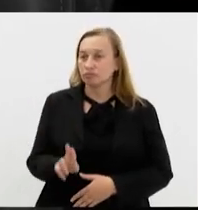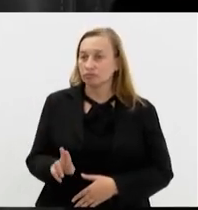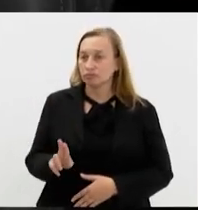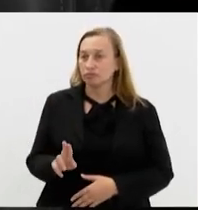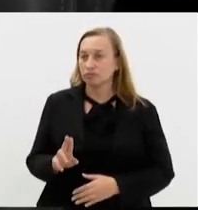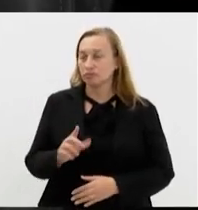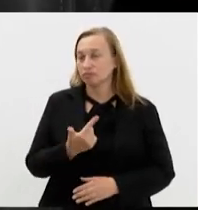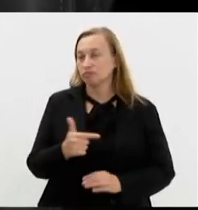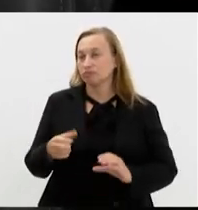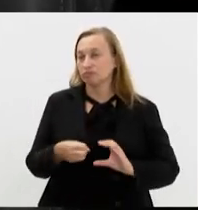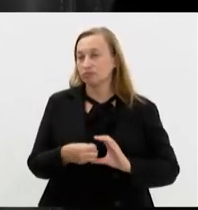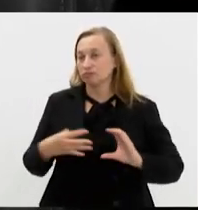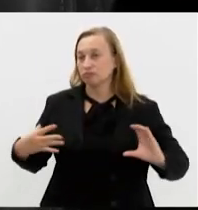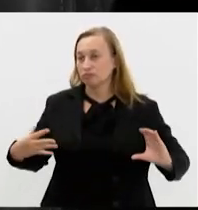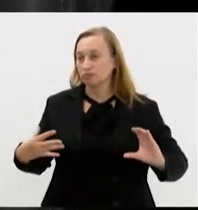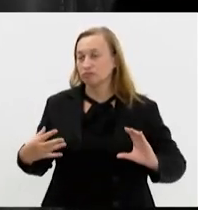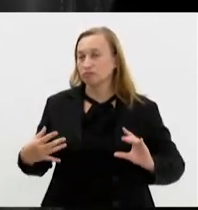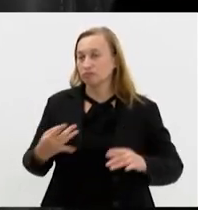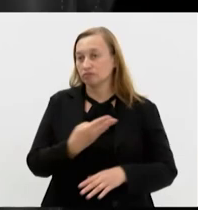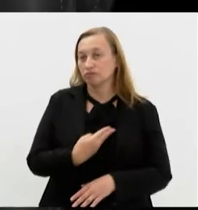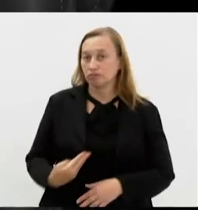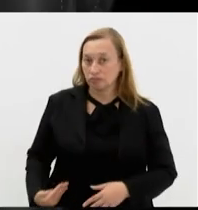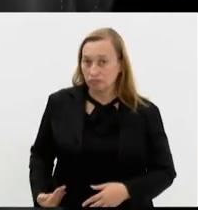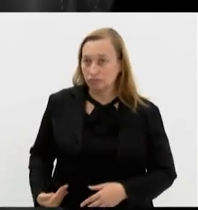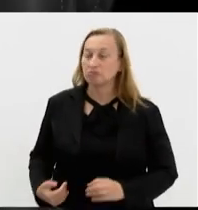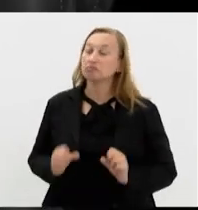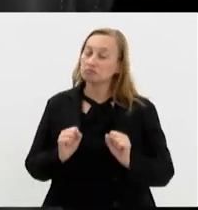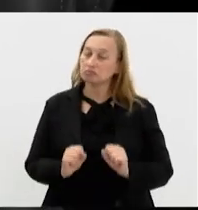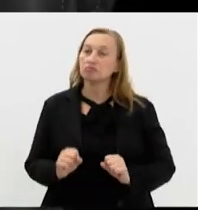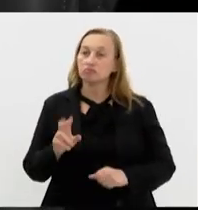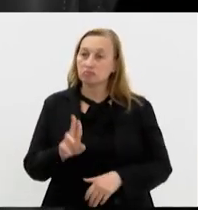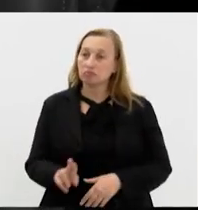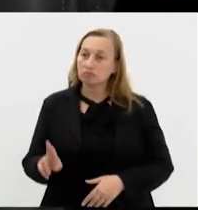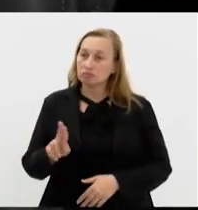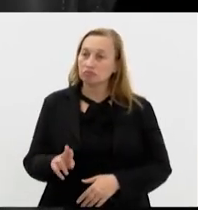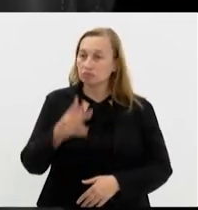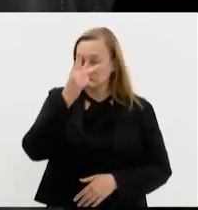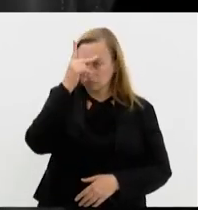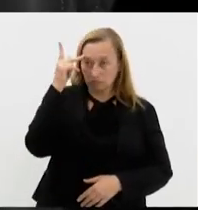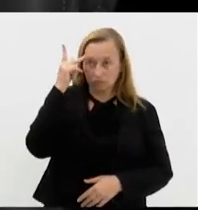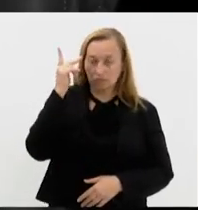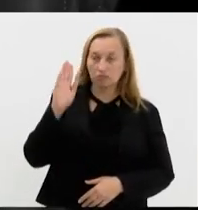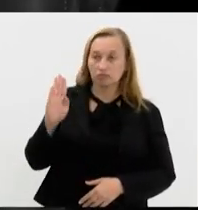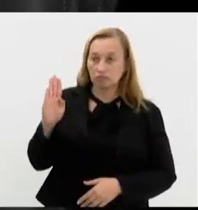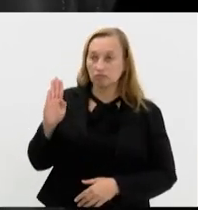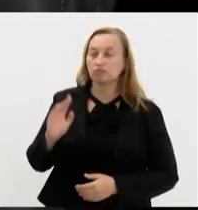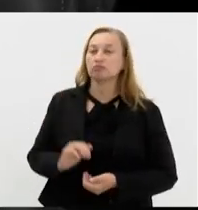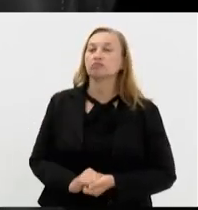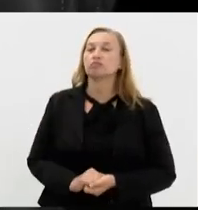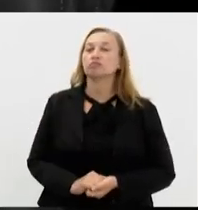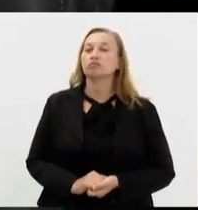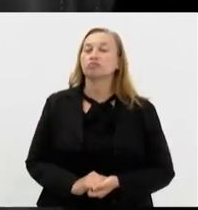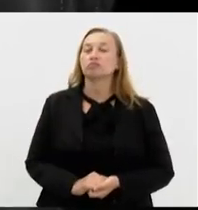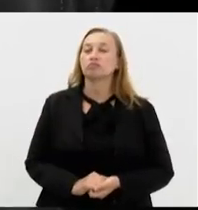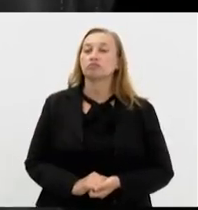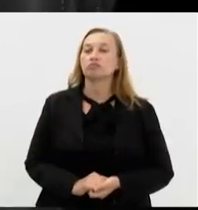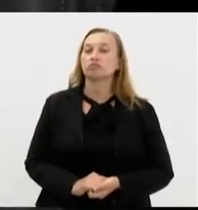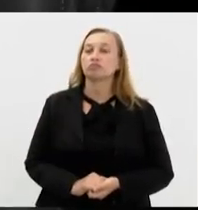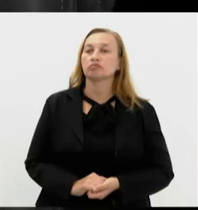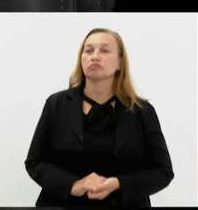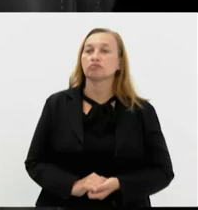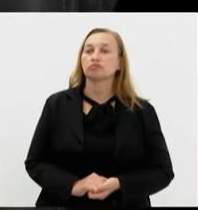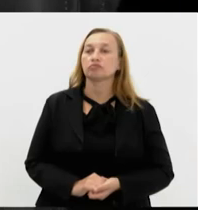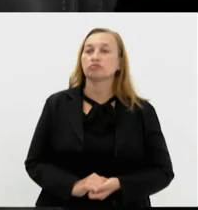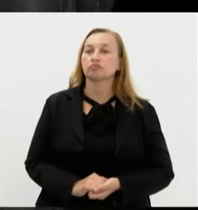caracterização de ato público então é possível o uso por essas pessoas candidatas à reeleição para a